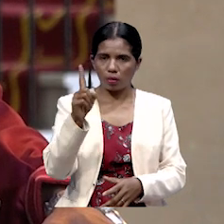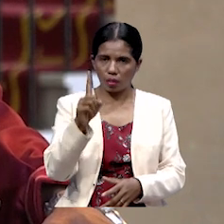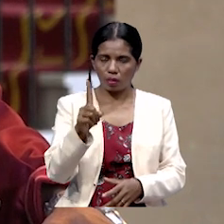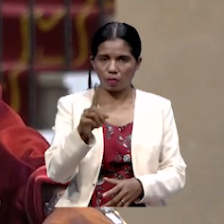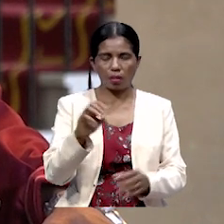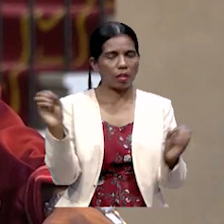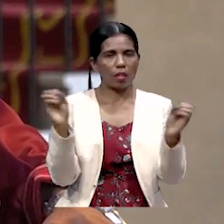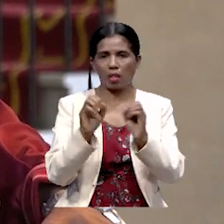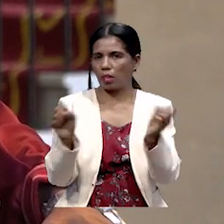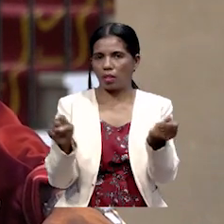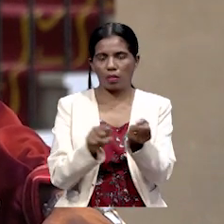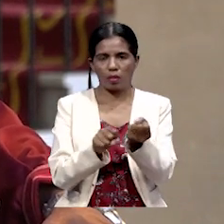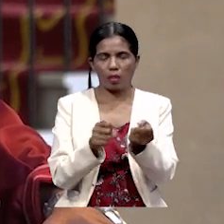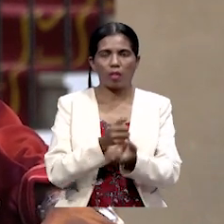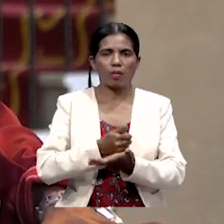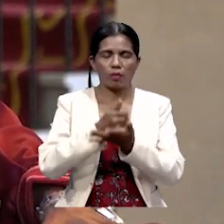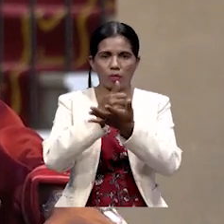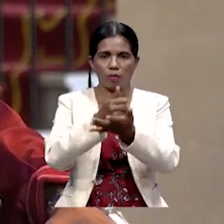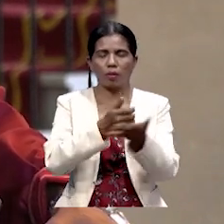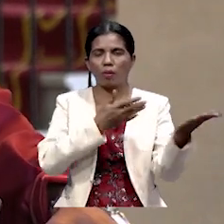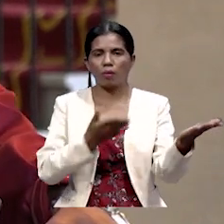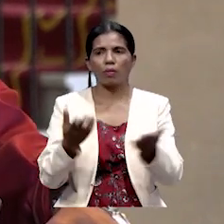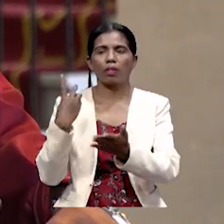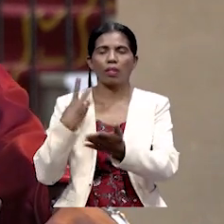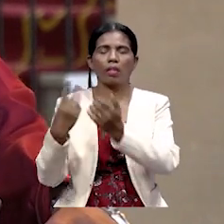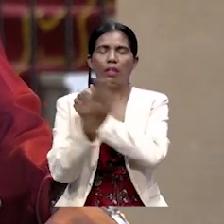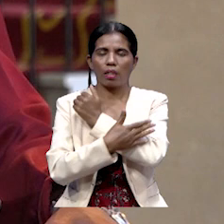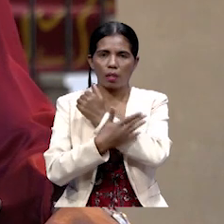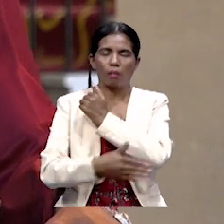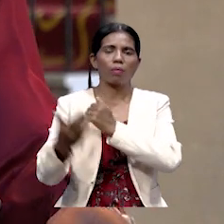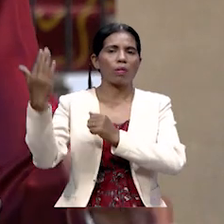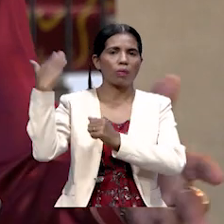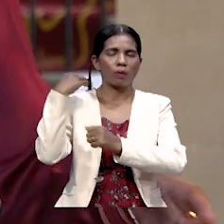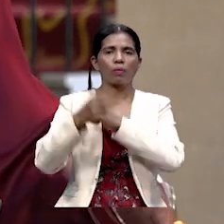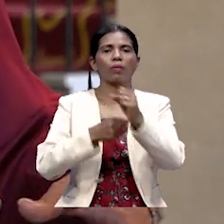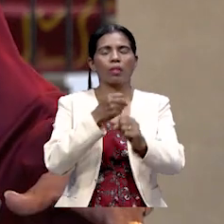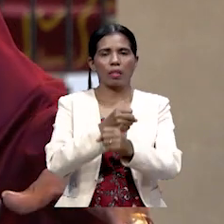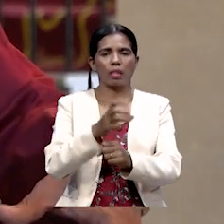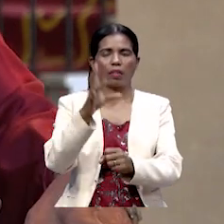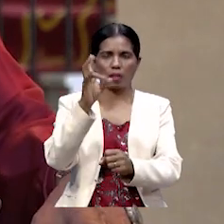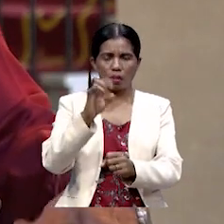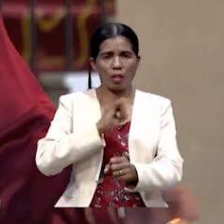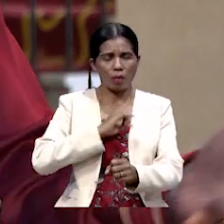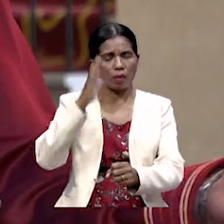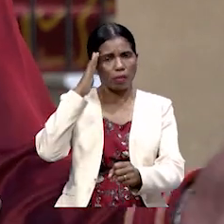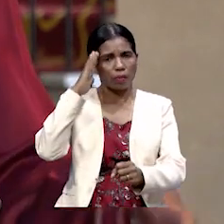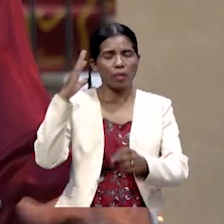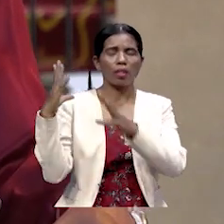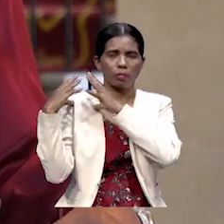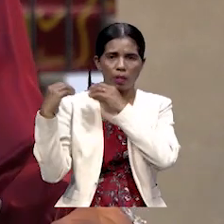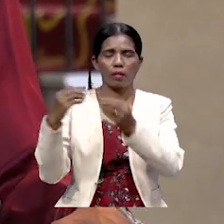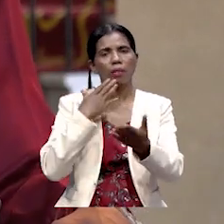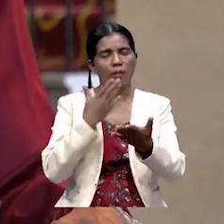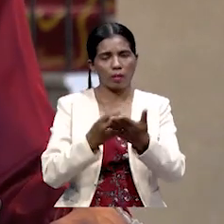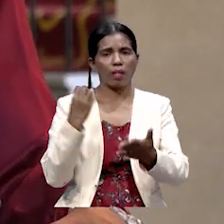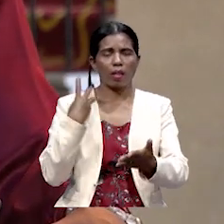ajuda. Pelo contrário, o Lula tem a nação, o Bafale Couto, que tem a rito. Então, não tem experiência de ter raça, portanto, eu me